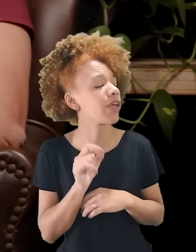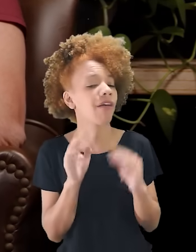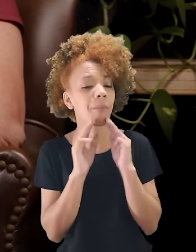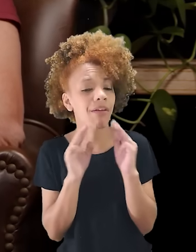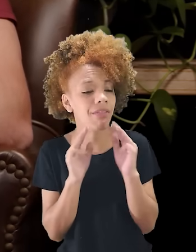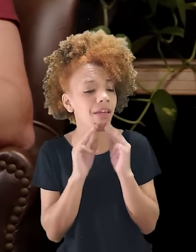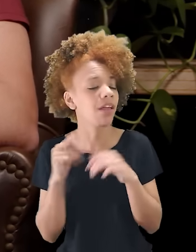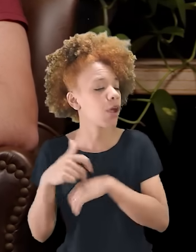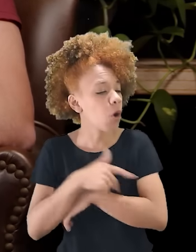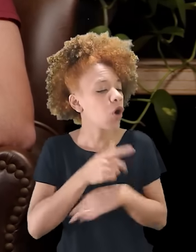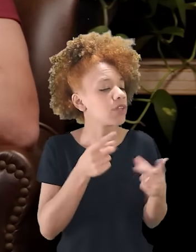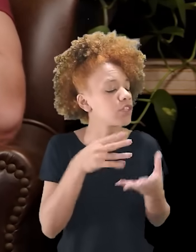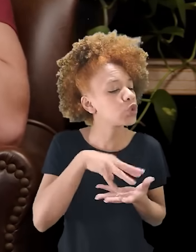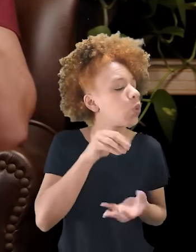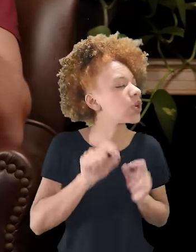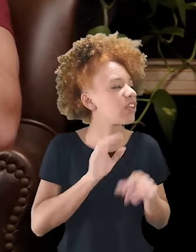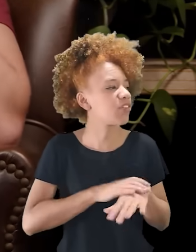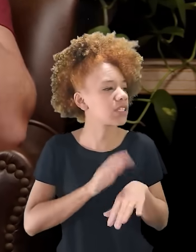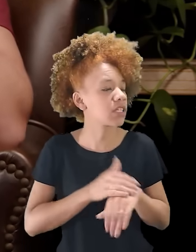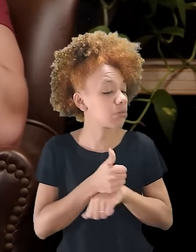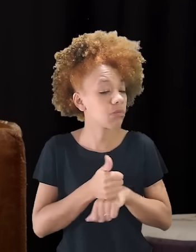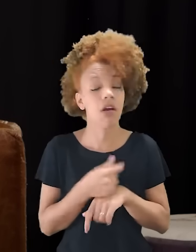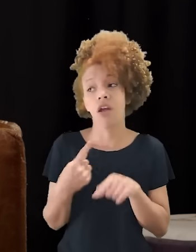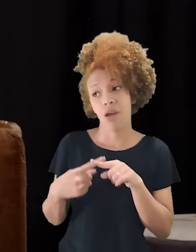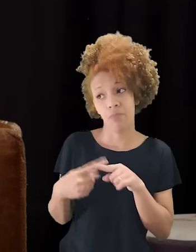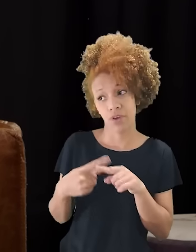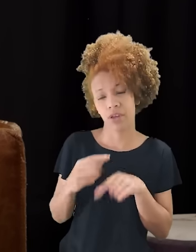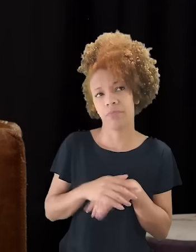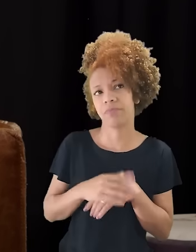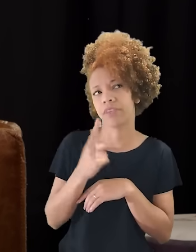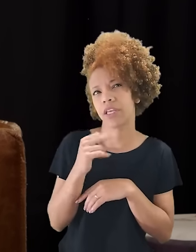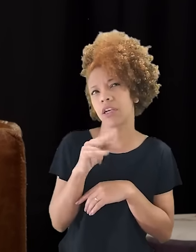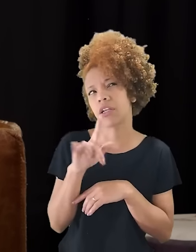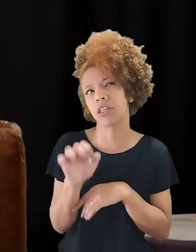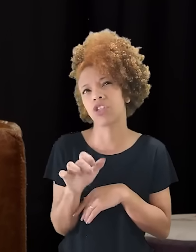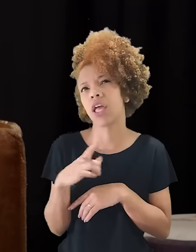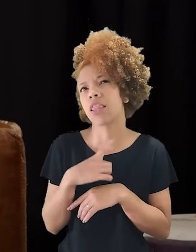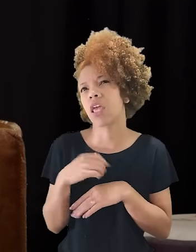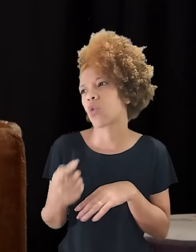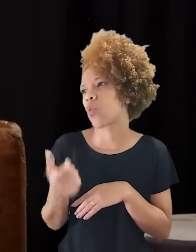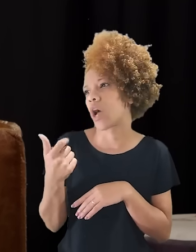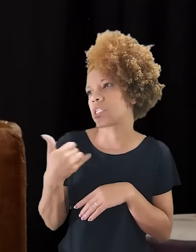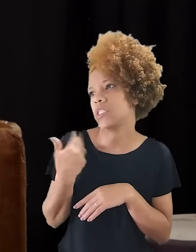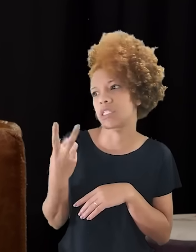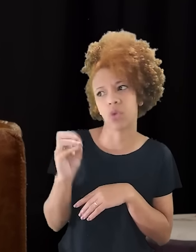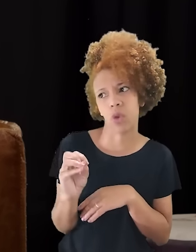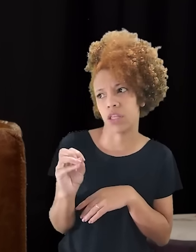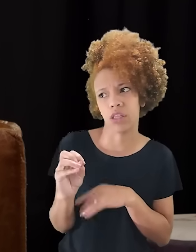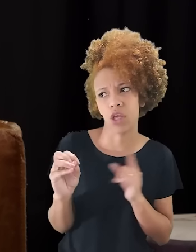moda ela era vendedora de coxinha que que ela fazia da vida porque a a a kardash mais velha acho que tem quase 50 não era tão